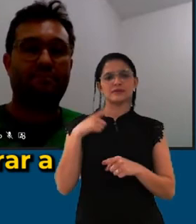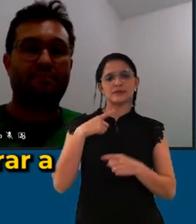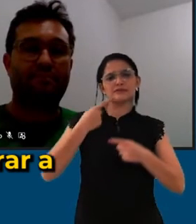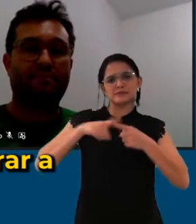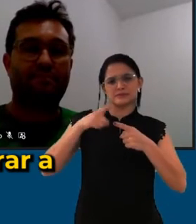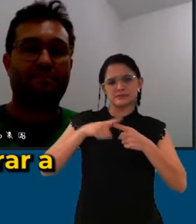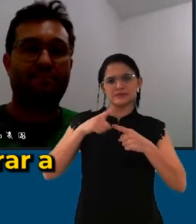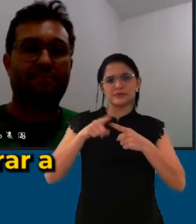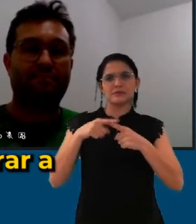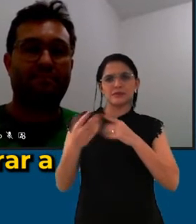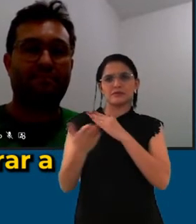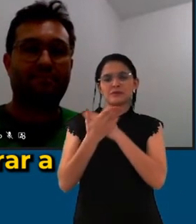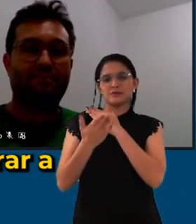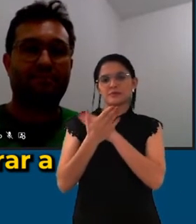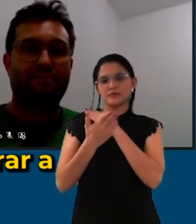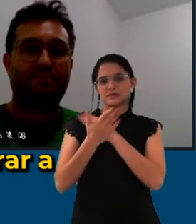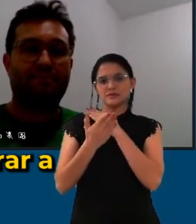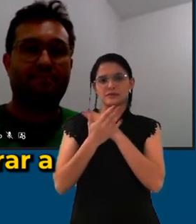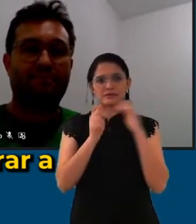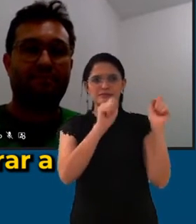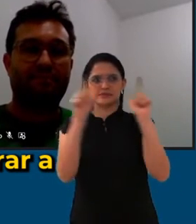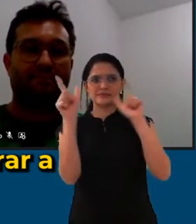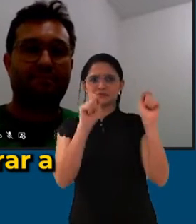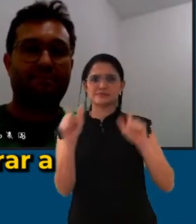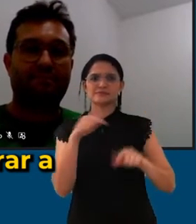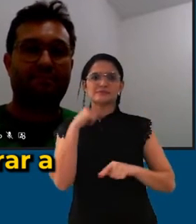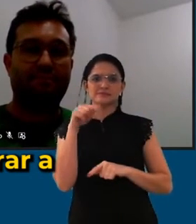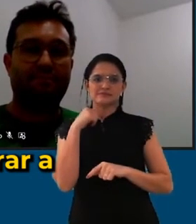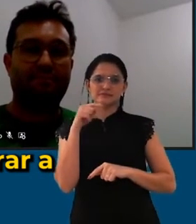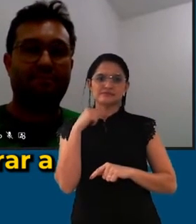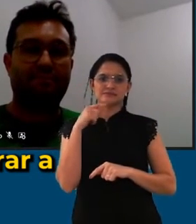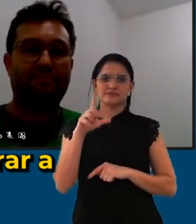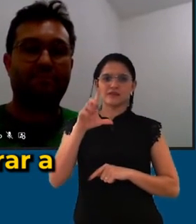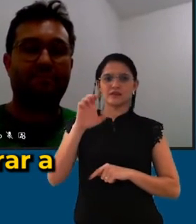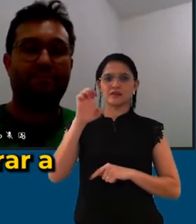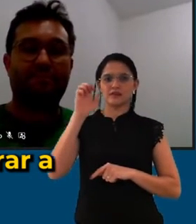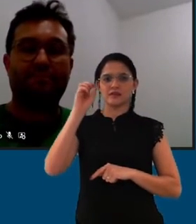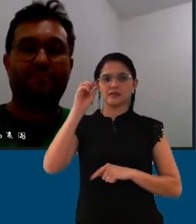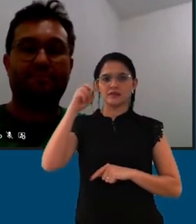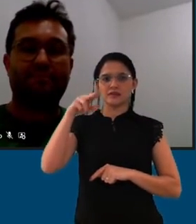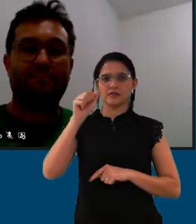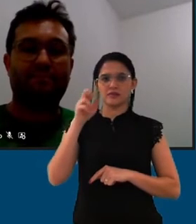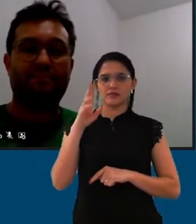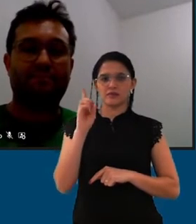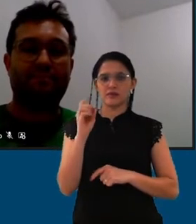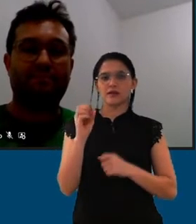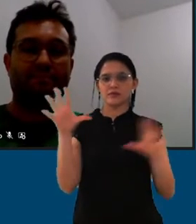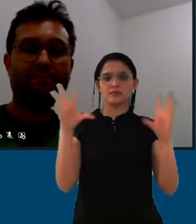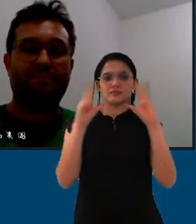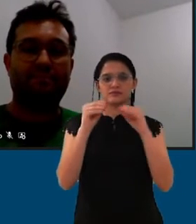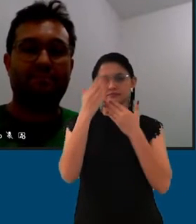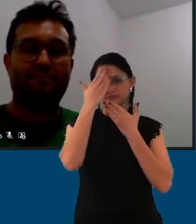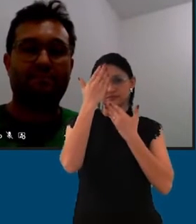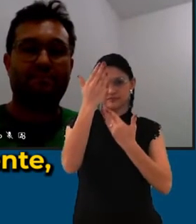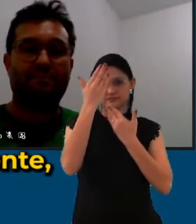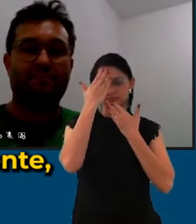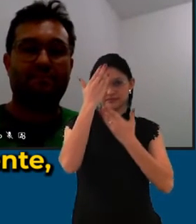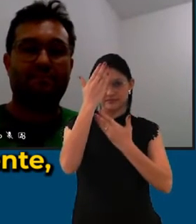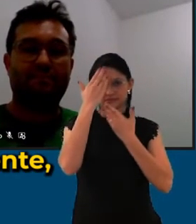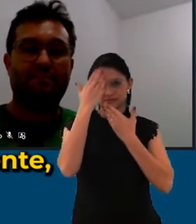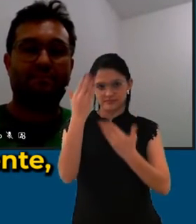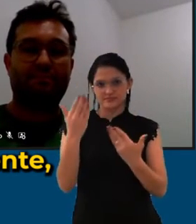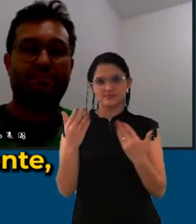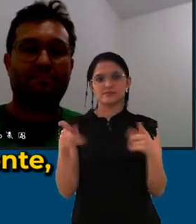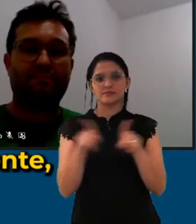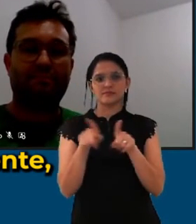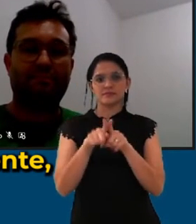probleminha aqui de visualização. Leonardo, pode encerrar a transmissão, te agradeço, viu, bastante, agradeço